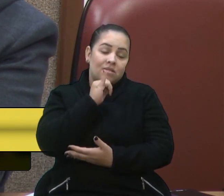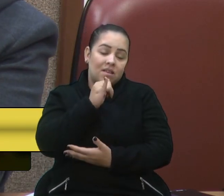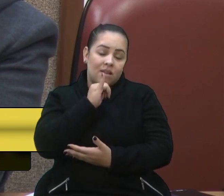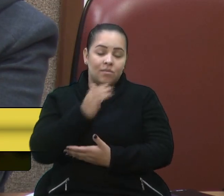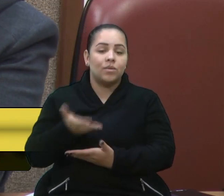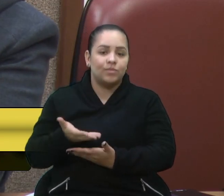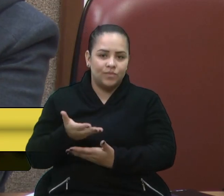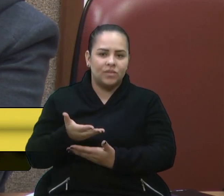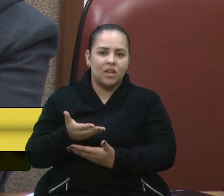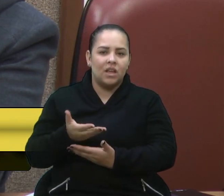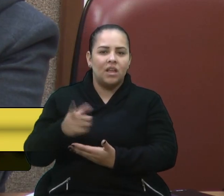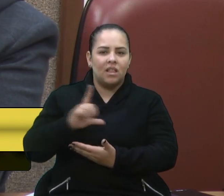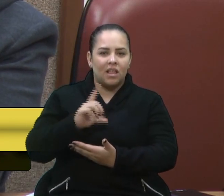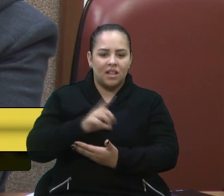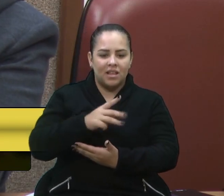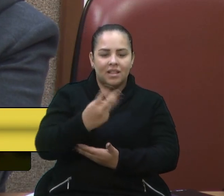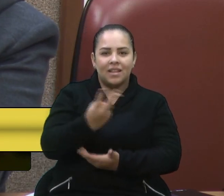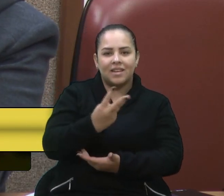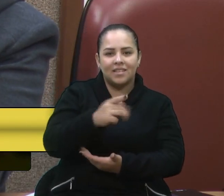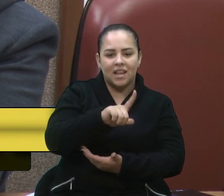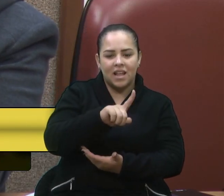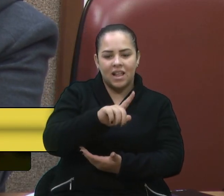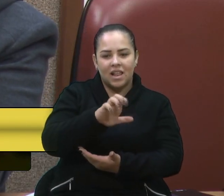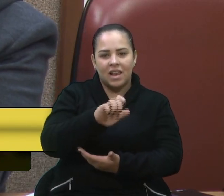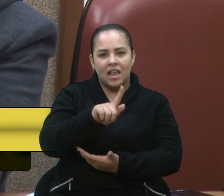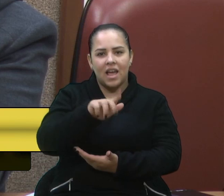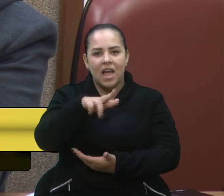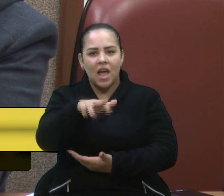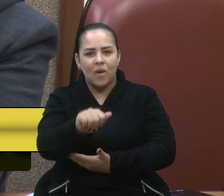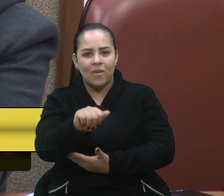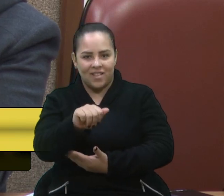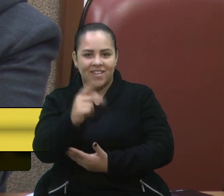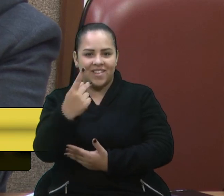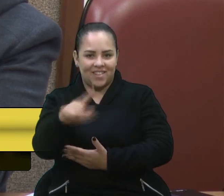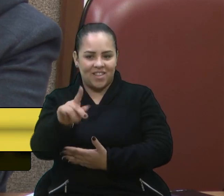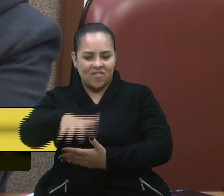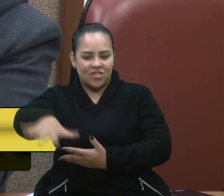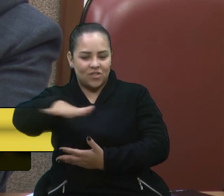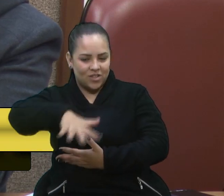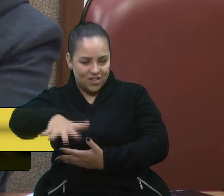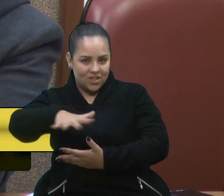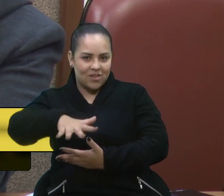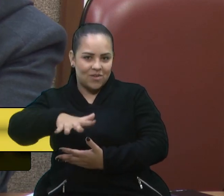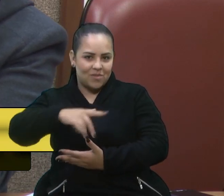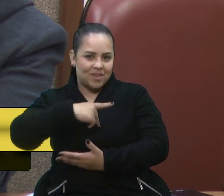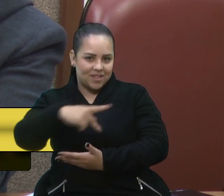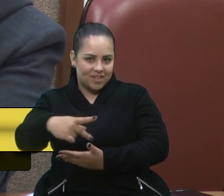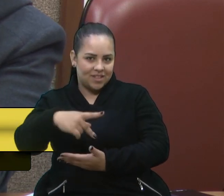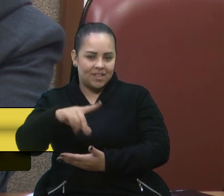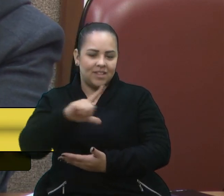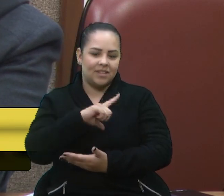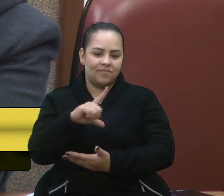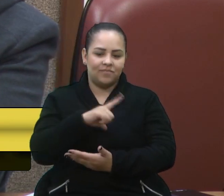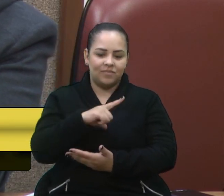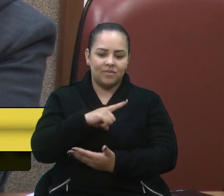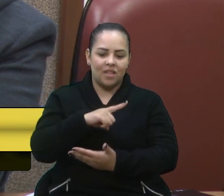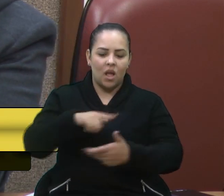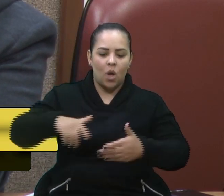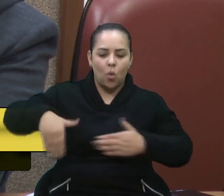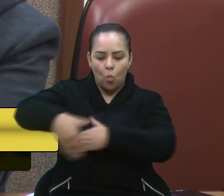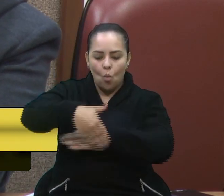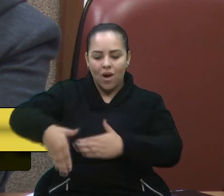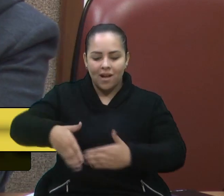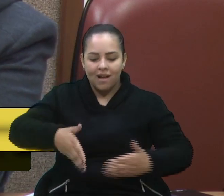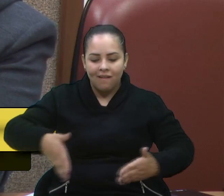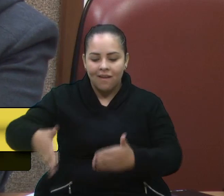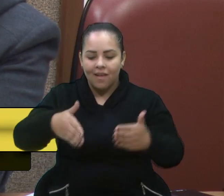Na Terceira Légua, senhor presidente, lá na sua região, da estrada da Terceira Légua,